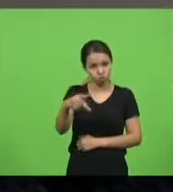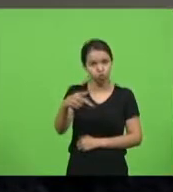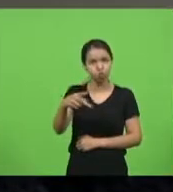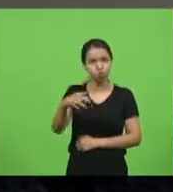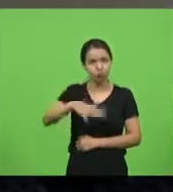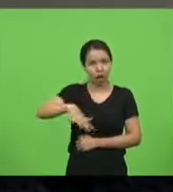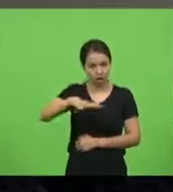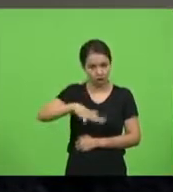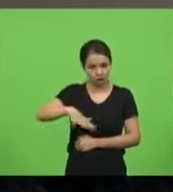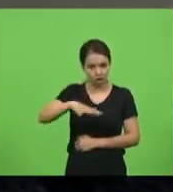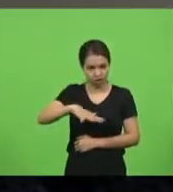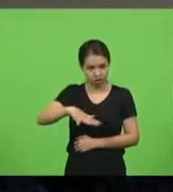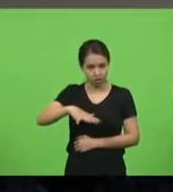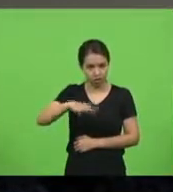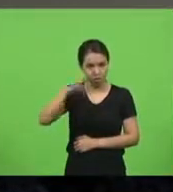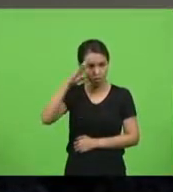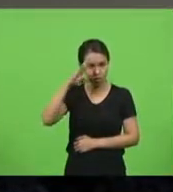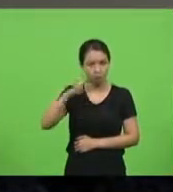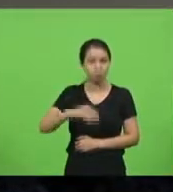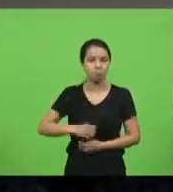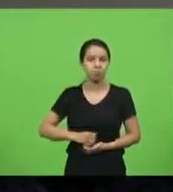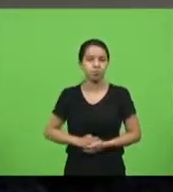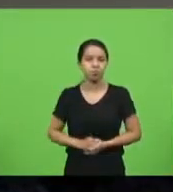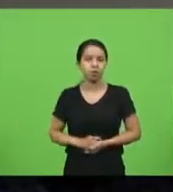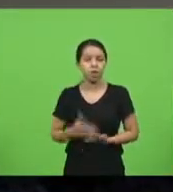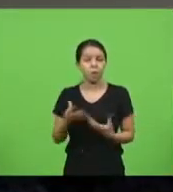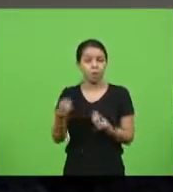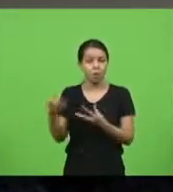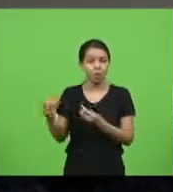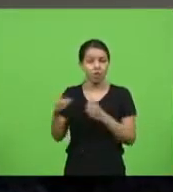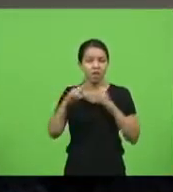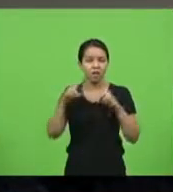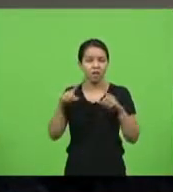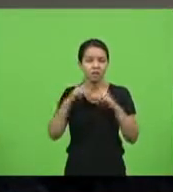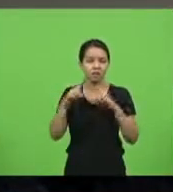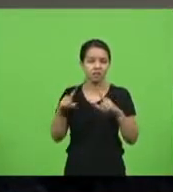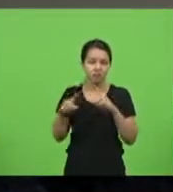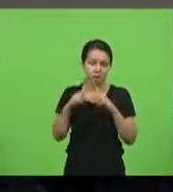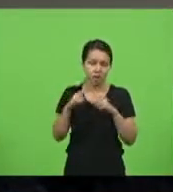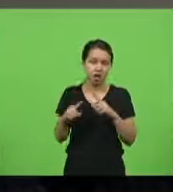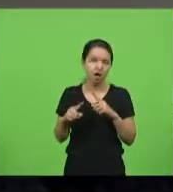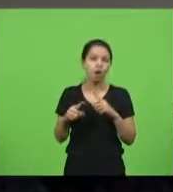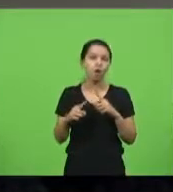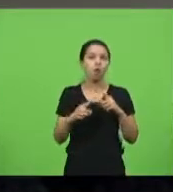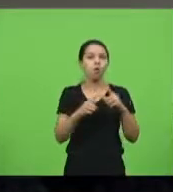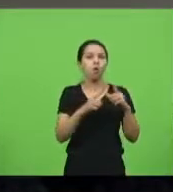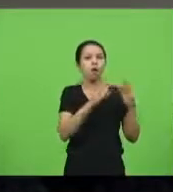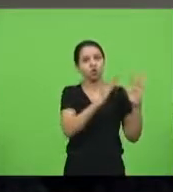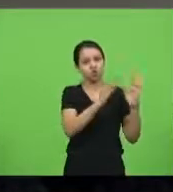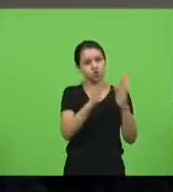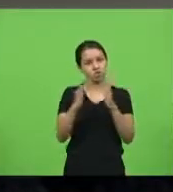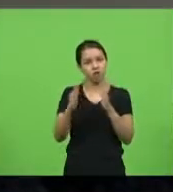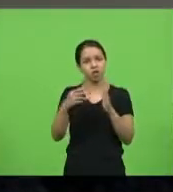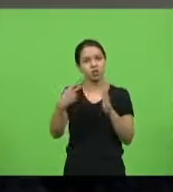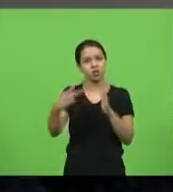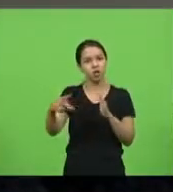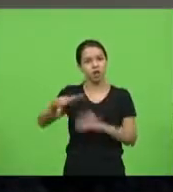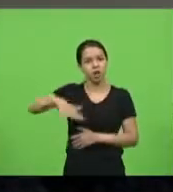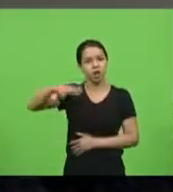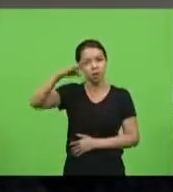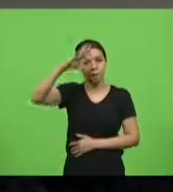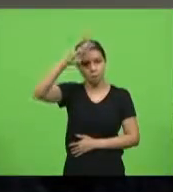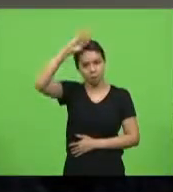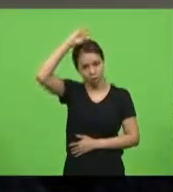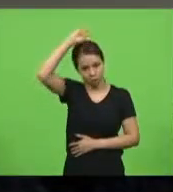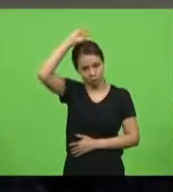relação há muitas reclamações que estamos tendo com relação à escala dos bombeiros. Se o senhor pudesse explicar um pouco nós, eu